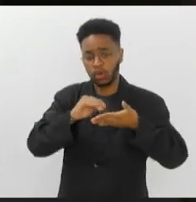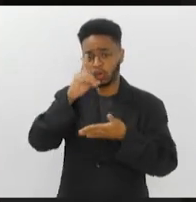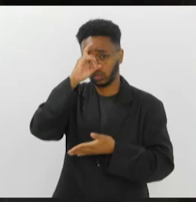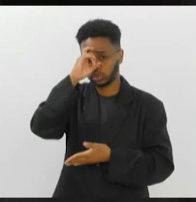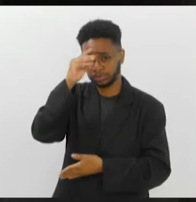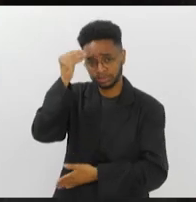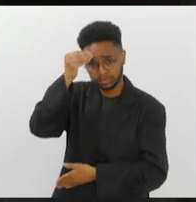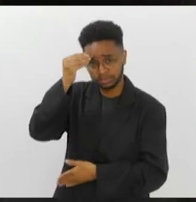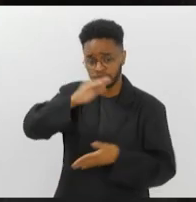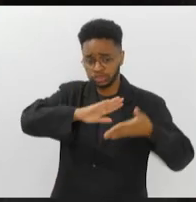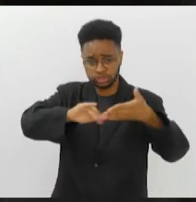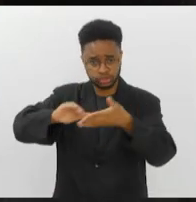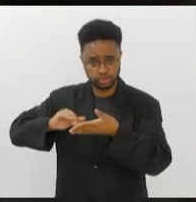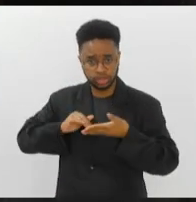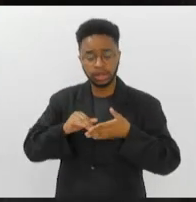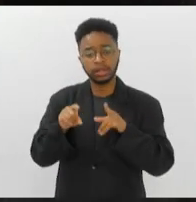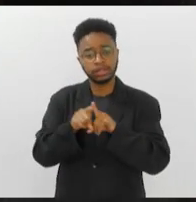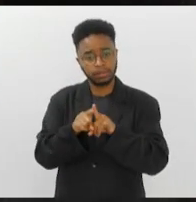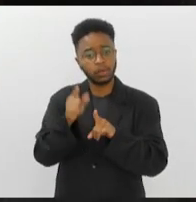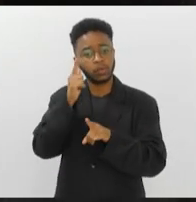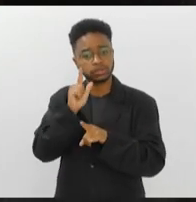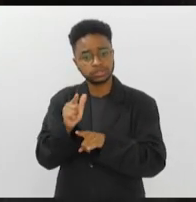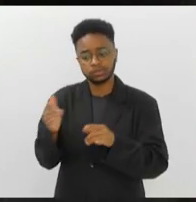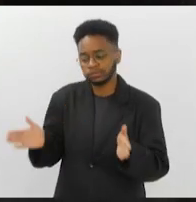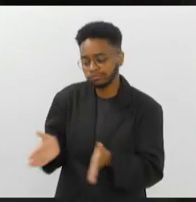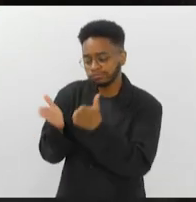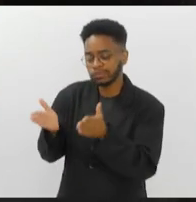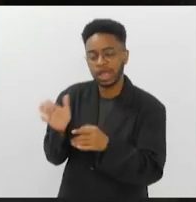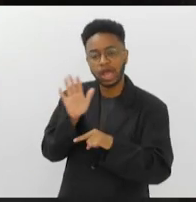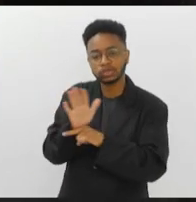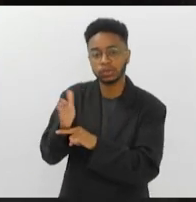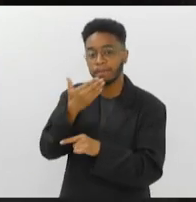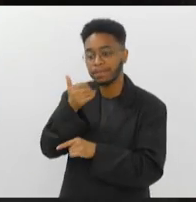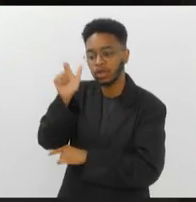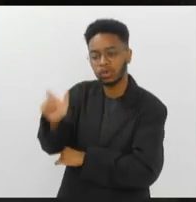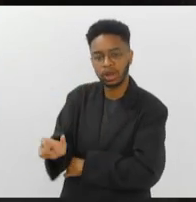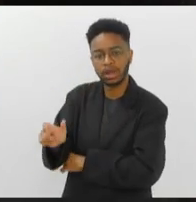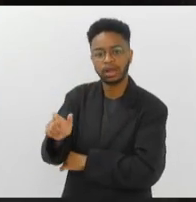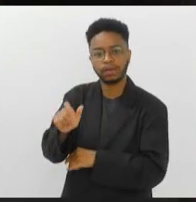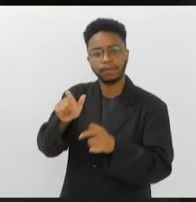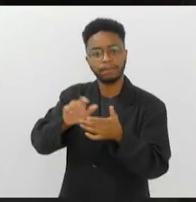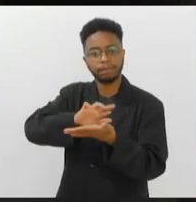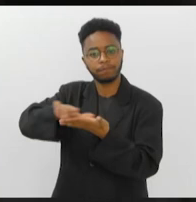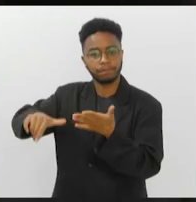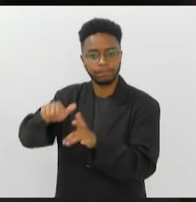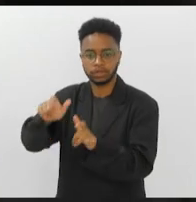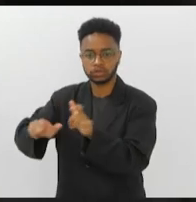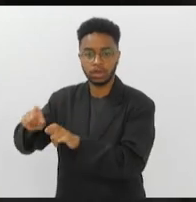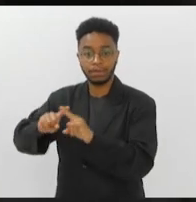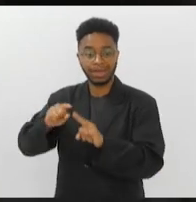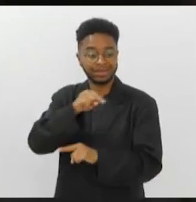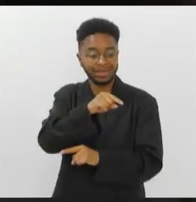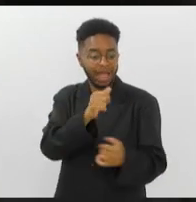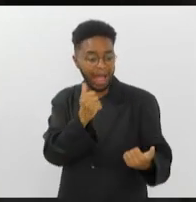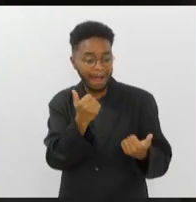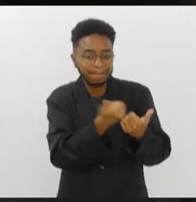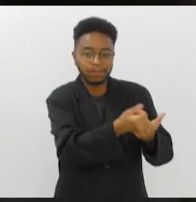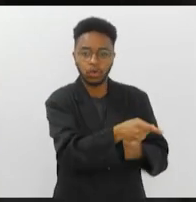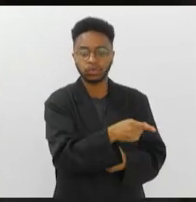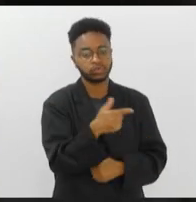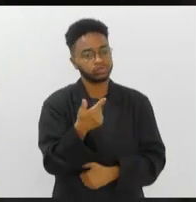melhorar muita gente da saúde mental, mas ela não teve o apoio que